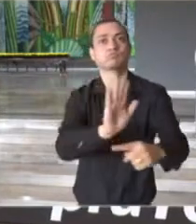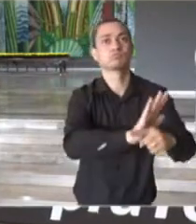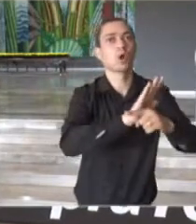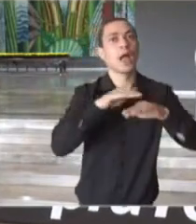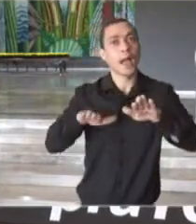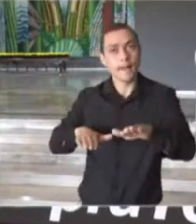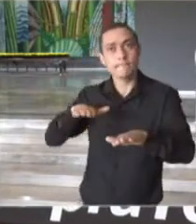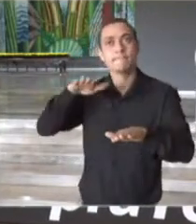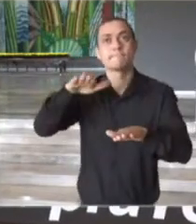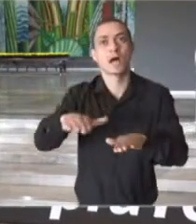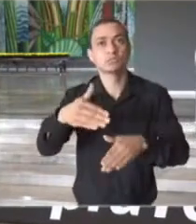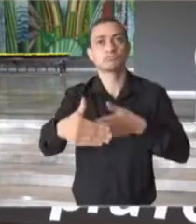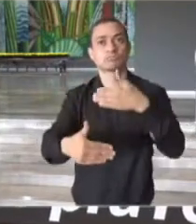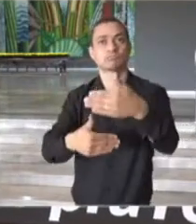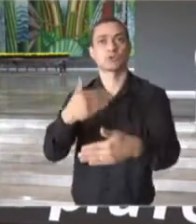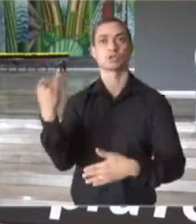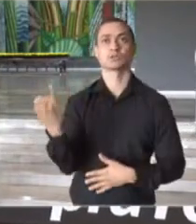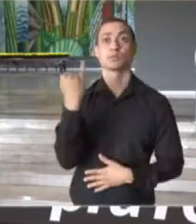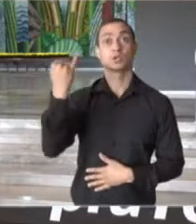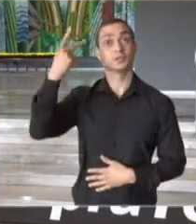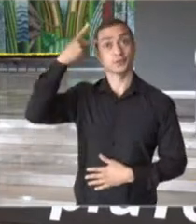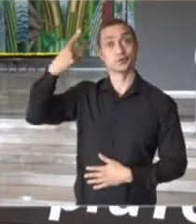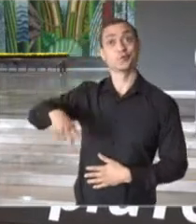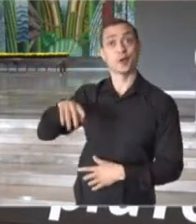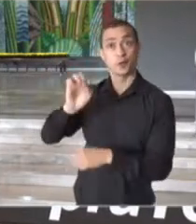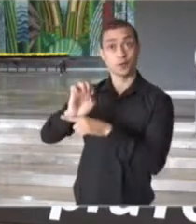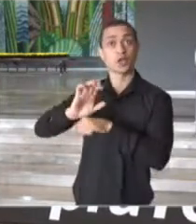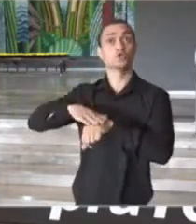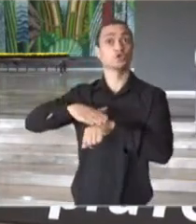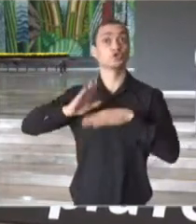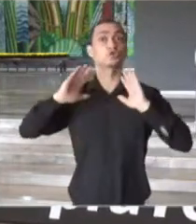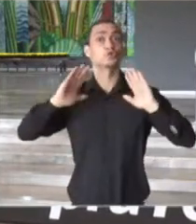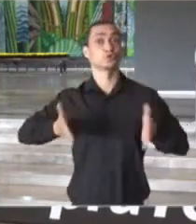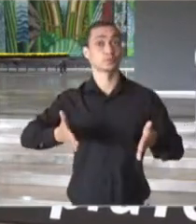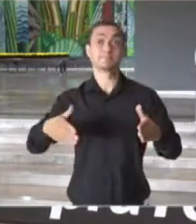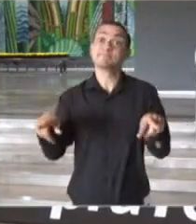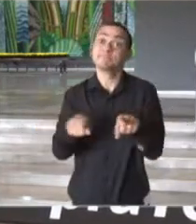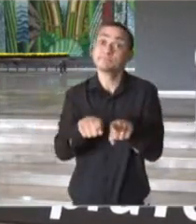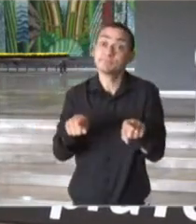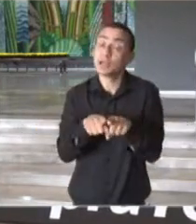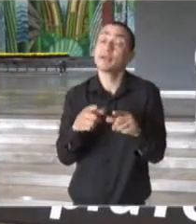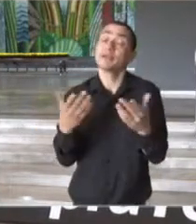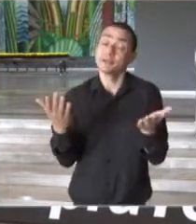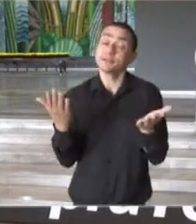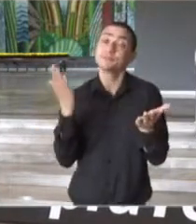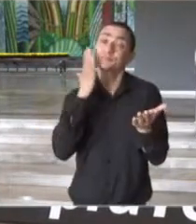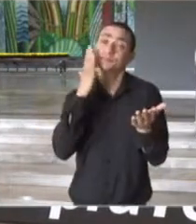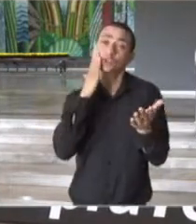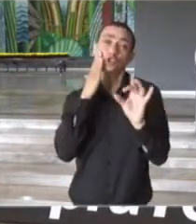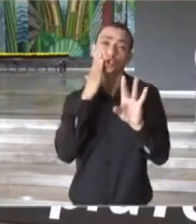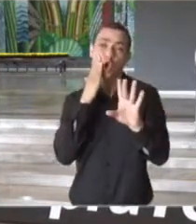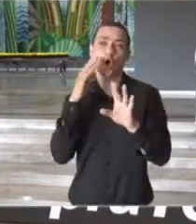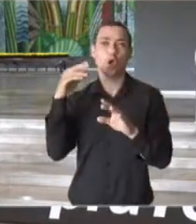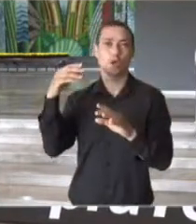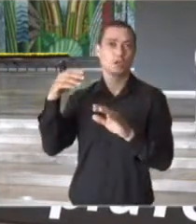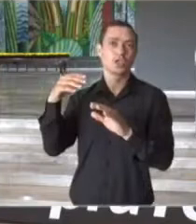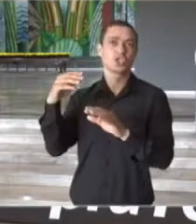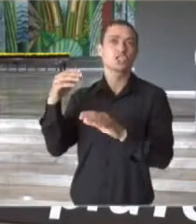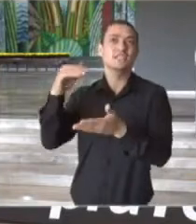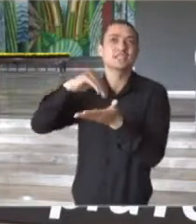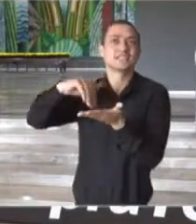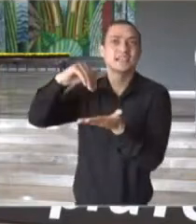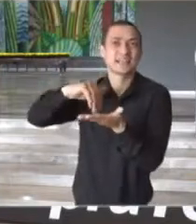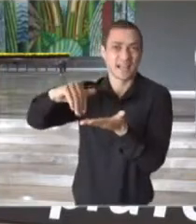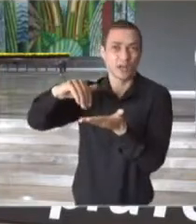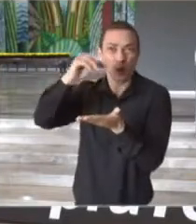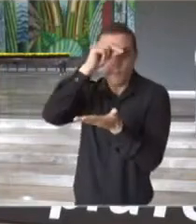passo fundamental que o Estado de São Paulo está dando, e obviamente dizer somente aos gestores municipais, aos secretários municipais, a